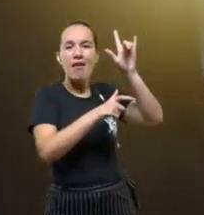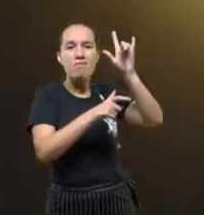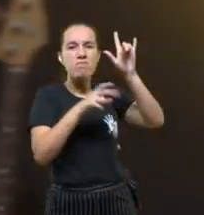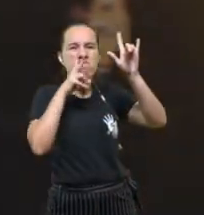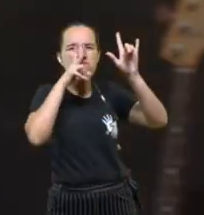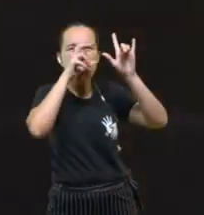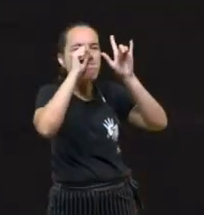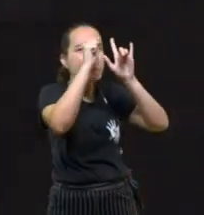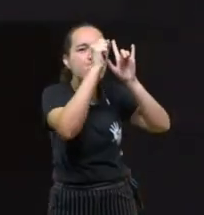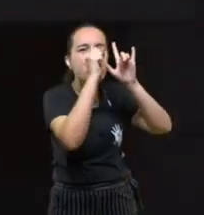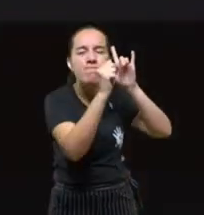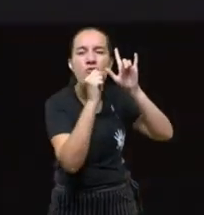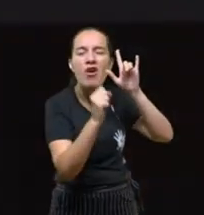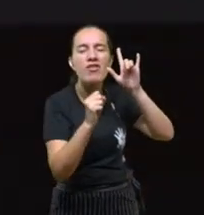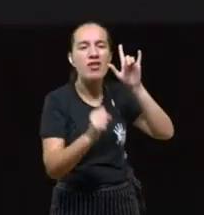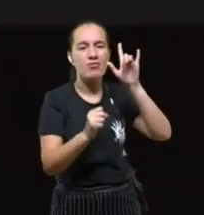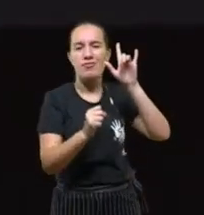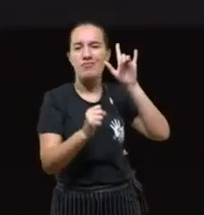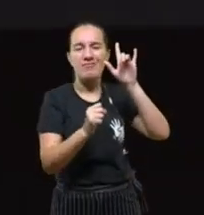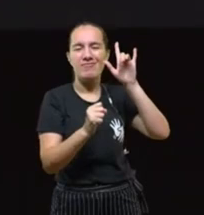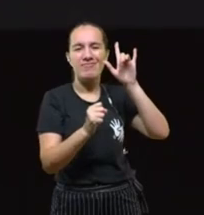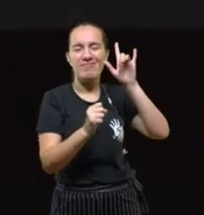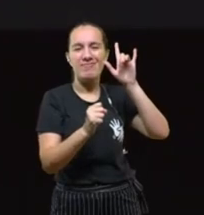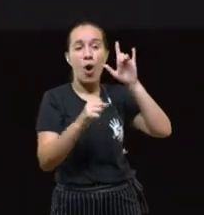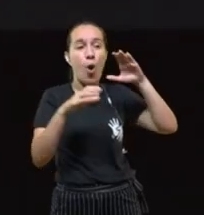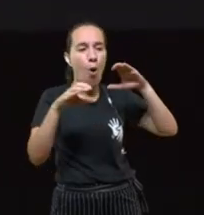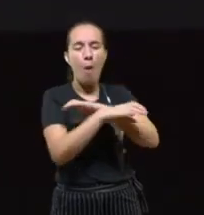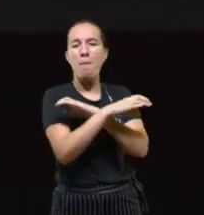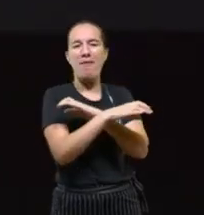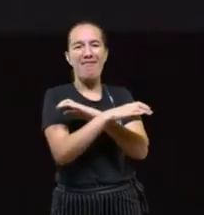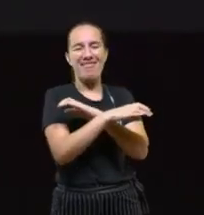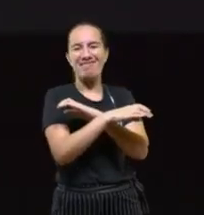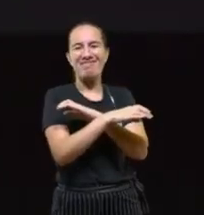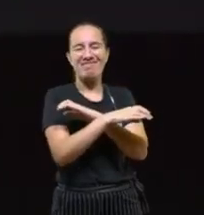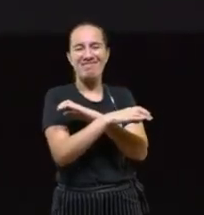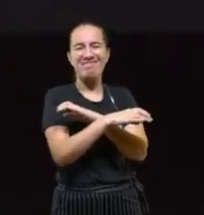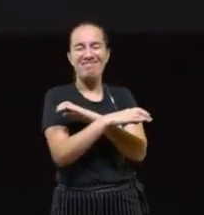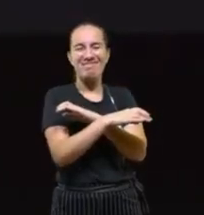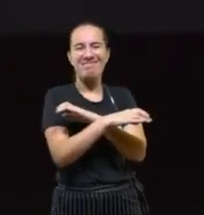todo consumidor, é completo. Agora,